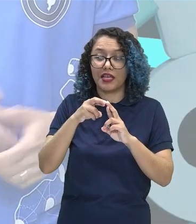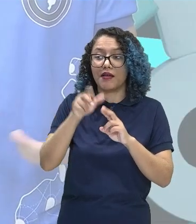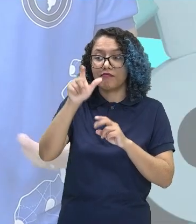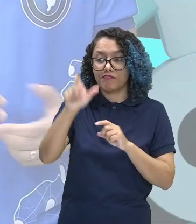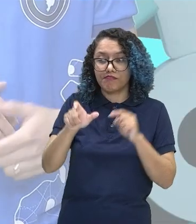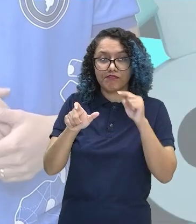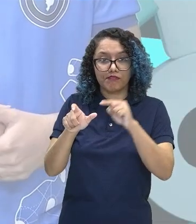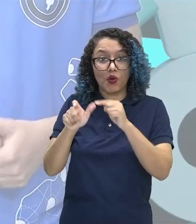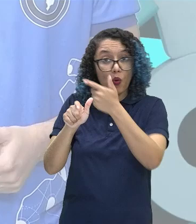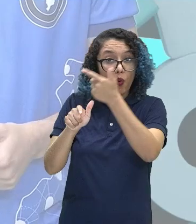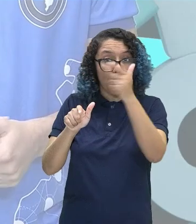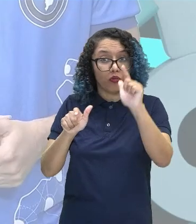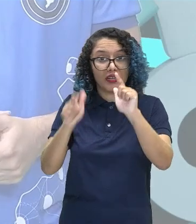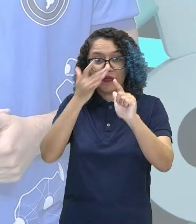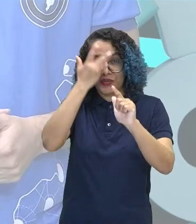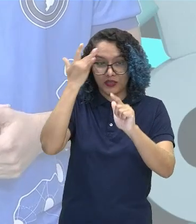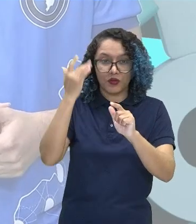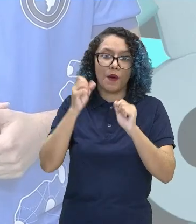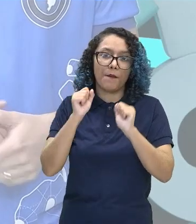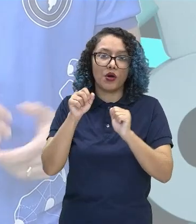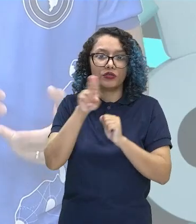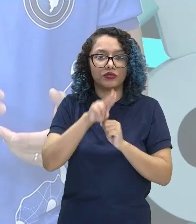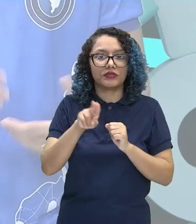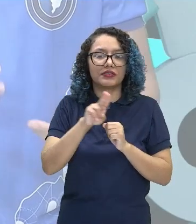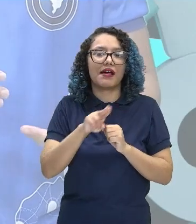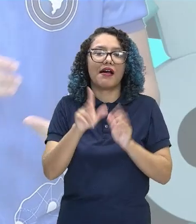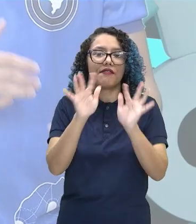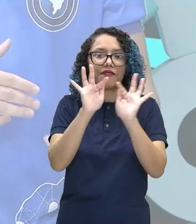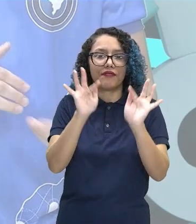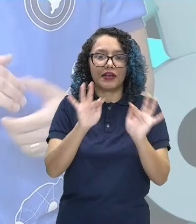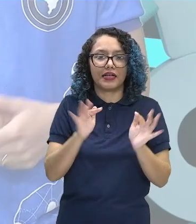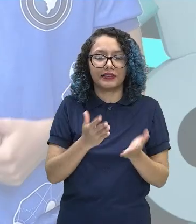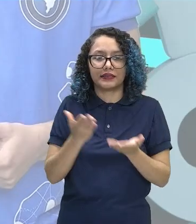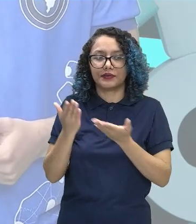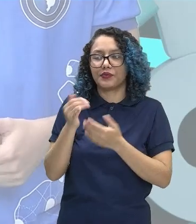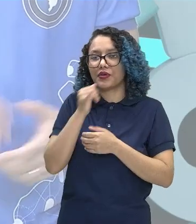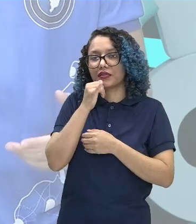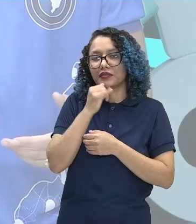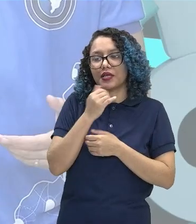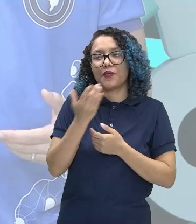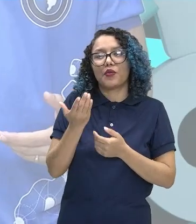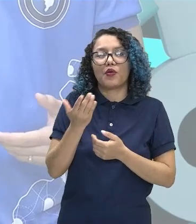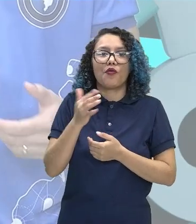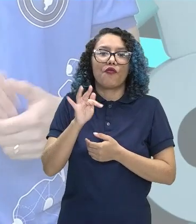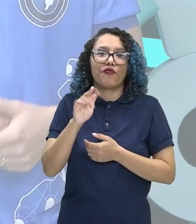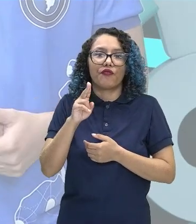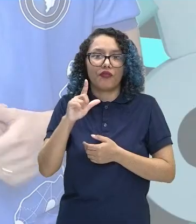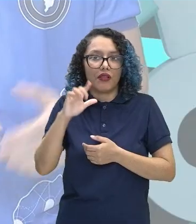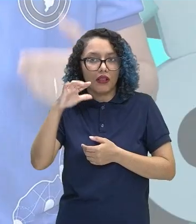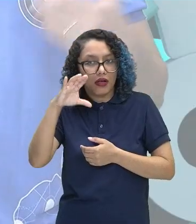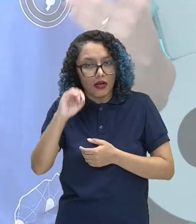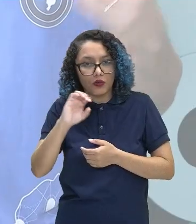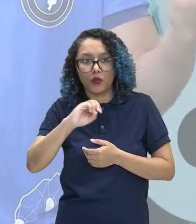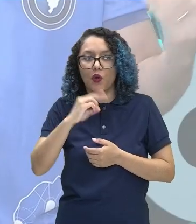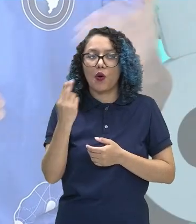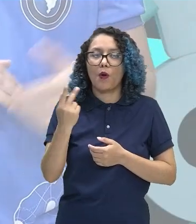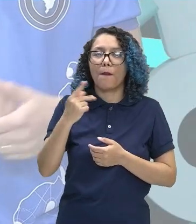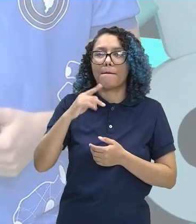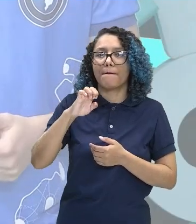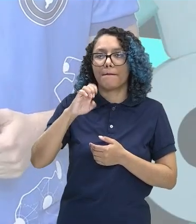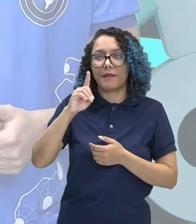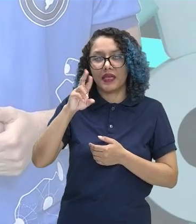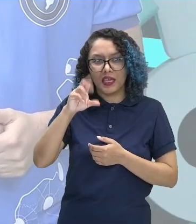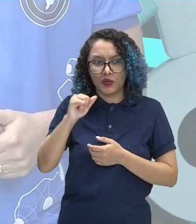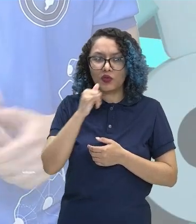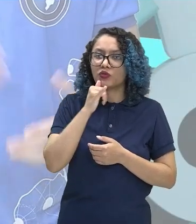escrevendo, eu posso usar essas expressões aqui. Fulano says, né? Ou Pedro says, se eu quero citar o Pedro,